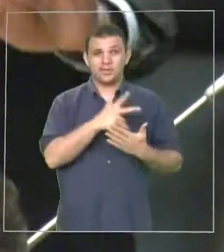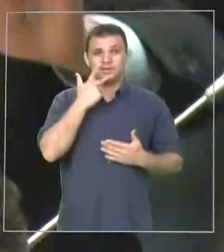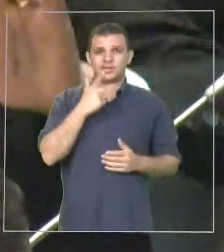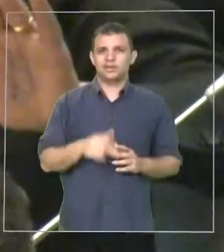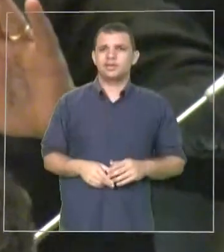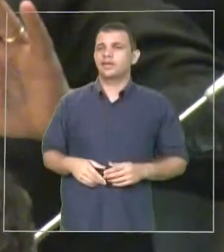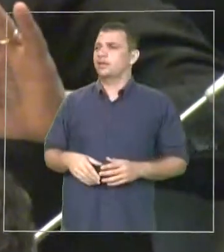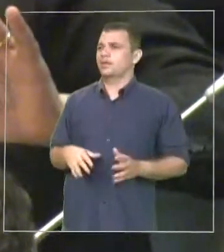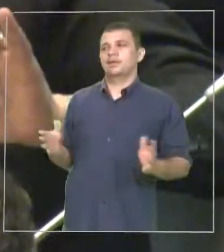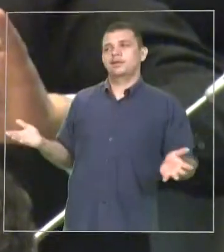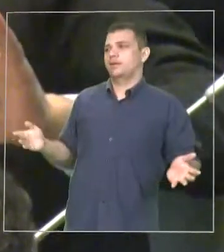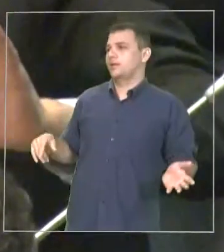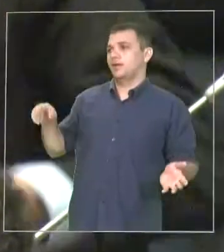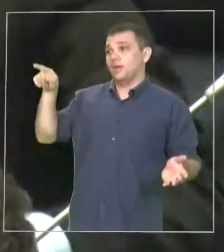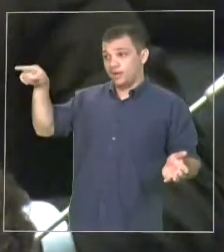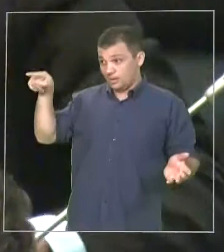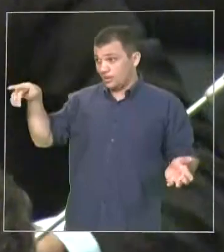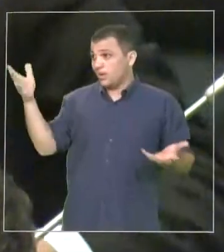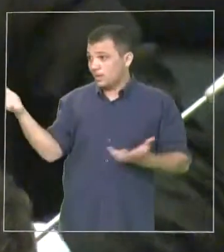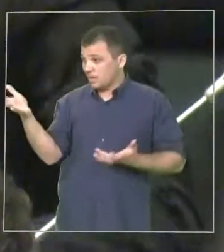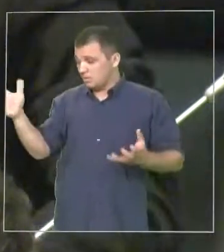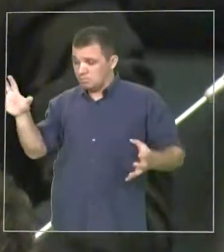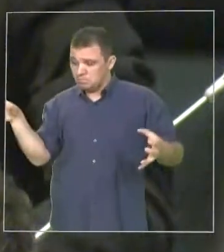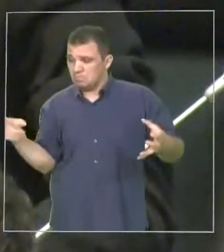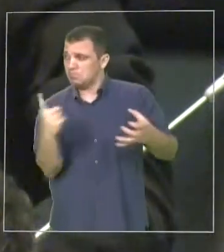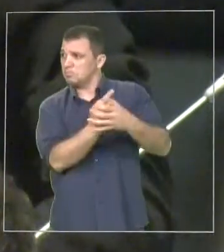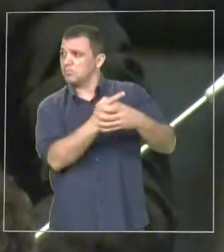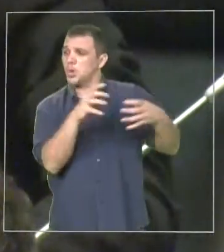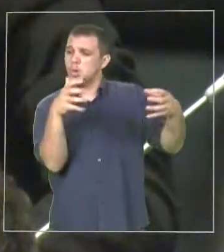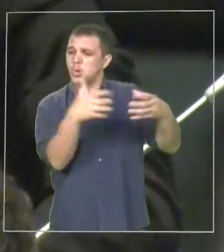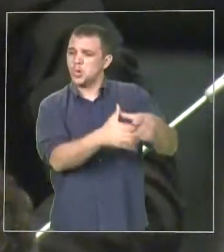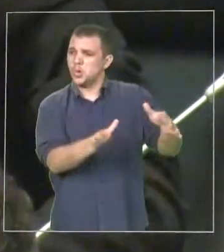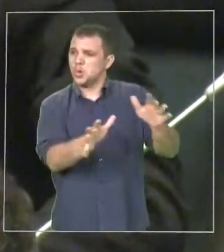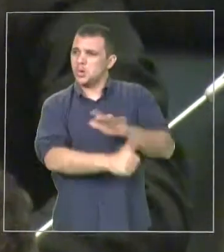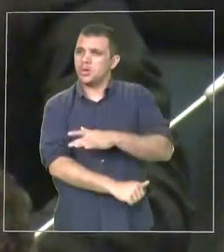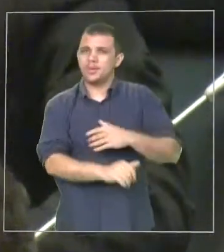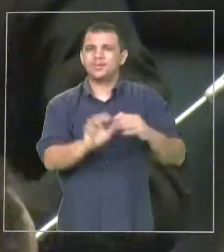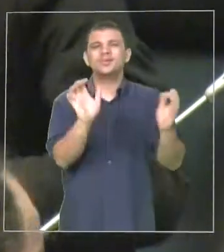todo mundo na vala comum. E os próprios da oposição,